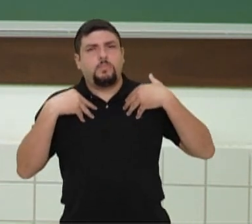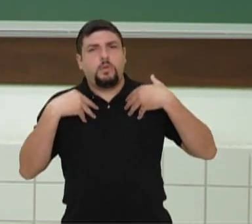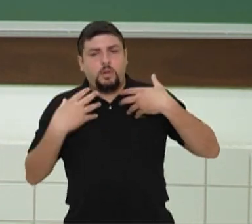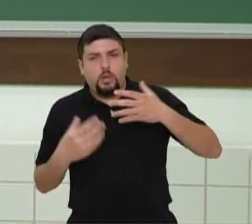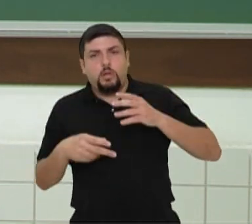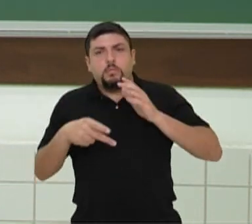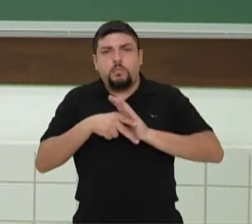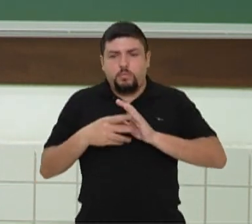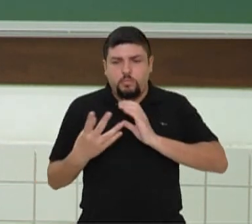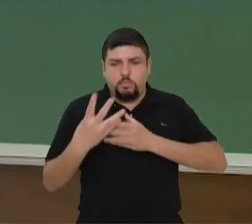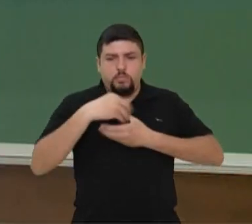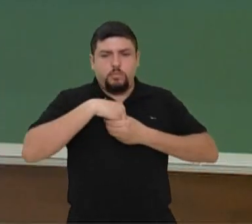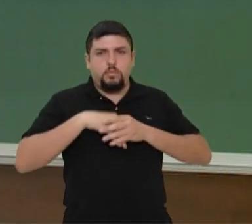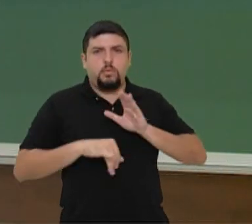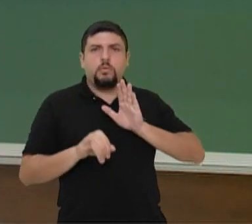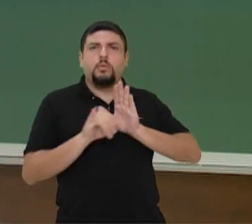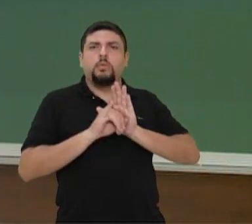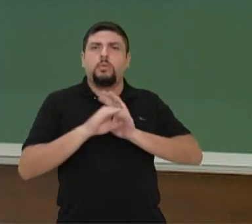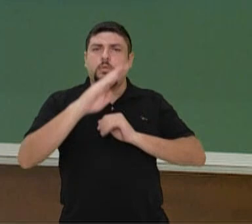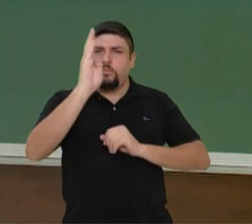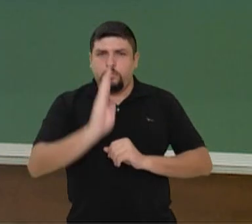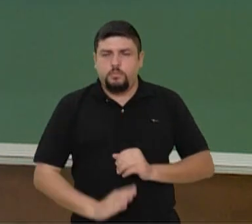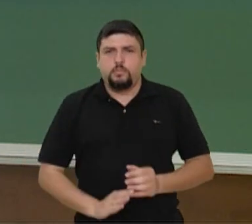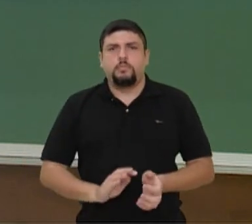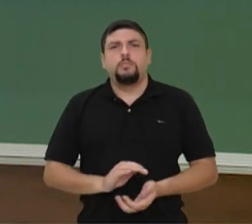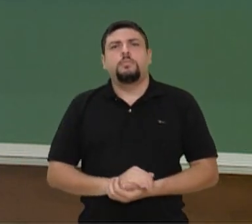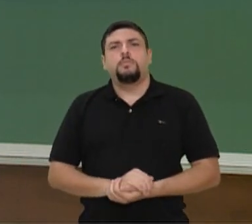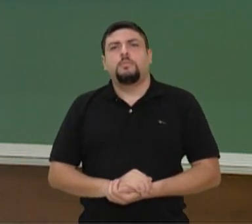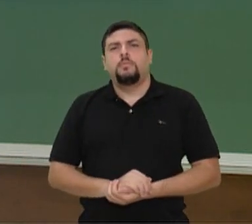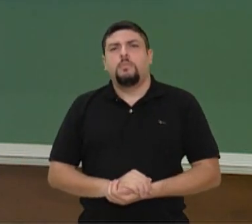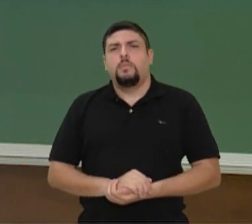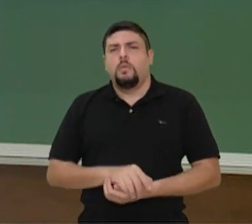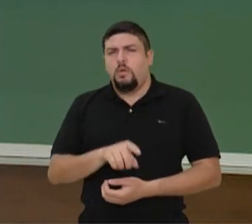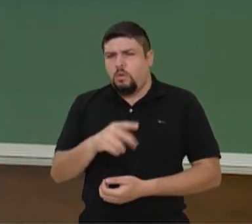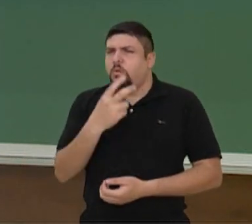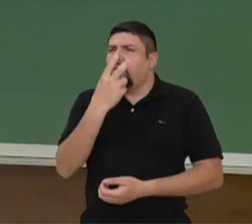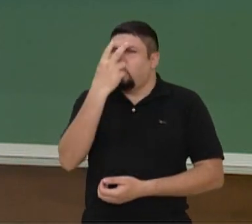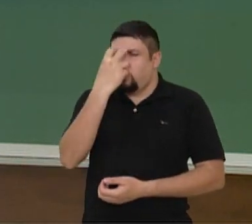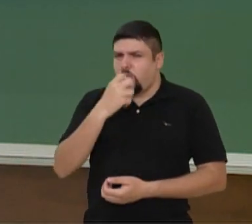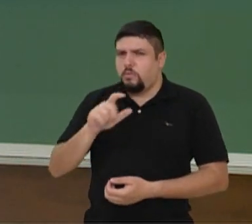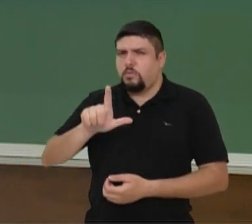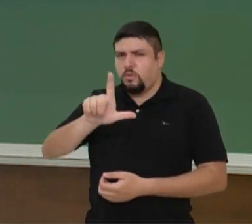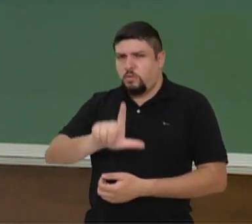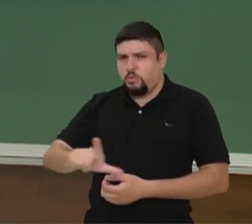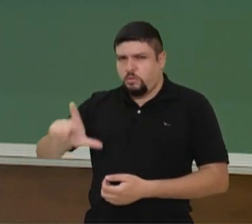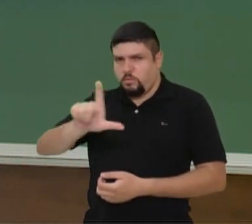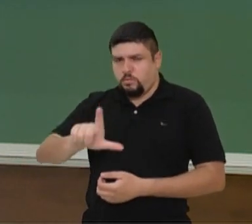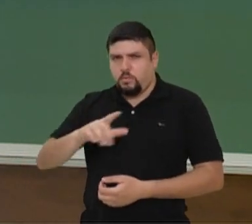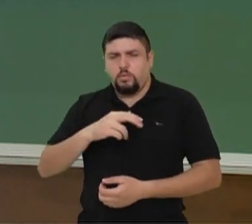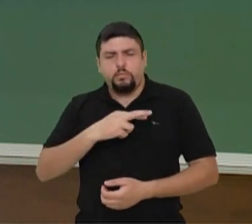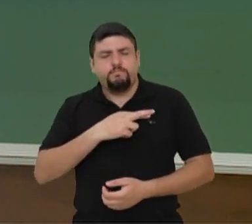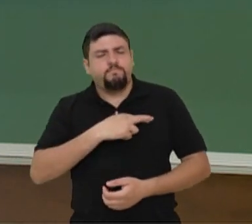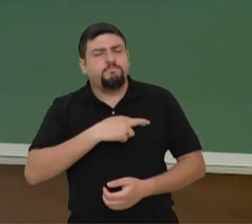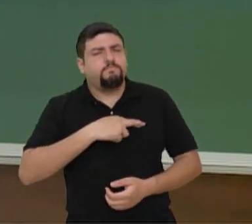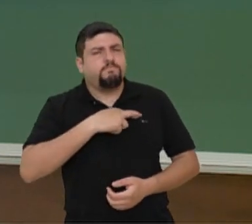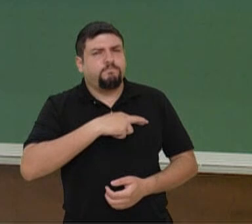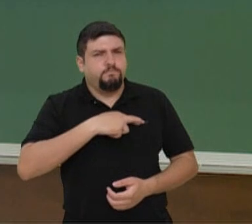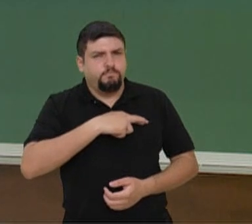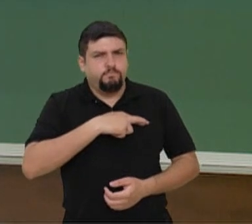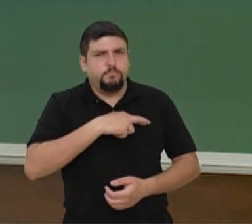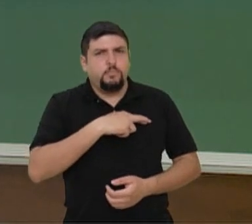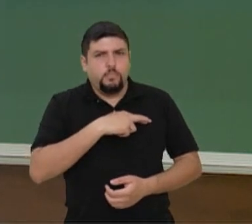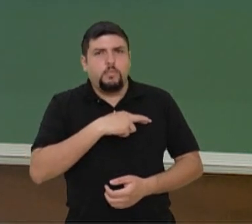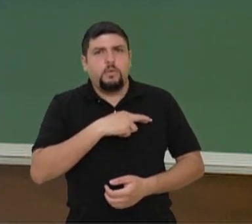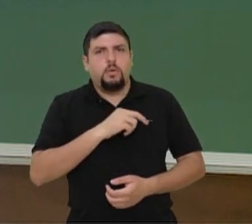identidade. Você já viu lá no romantismo em literatura em língua portuguesa que um primeiro momento